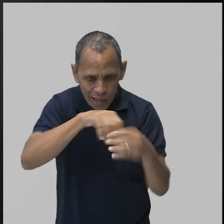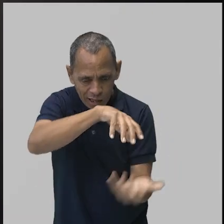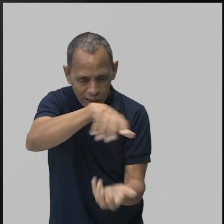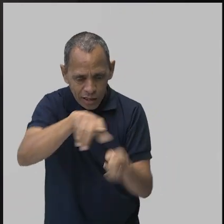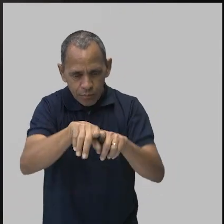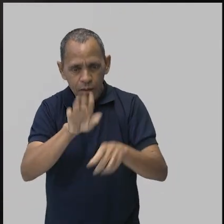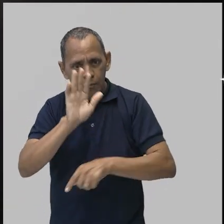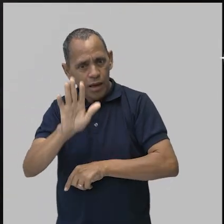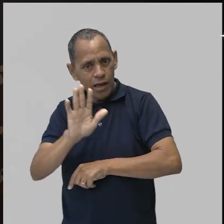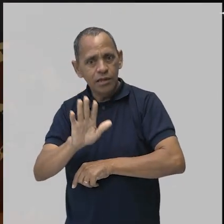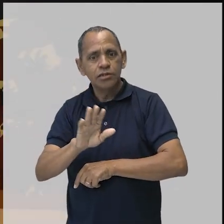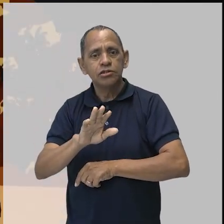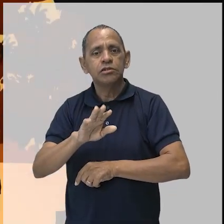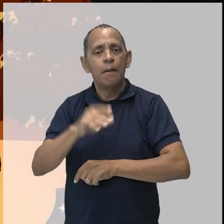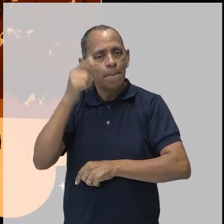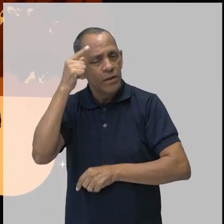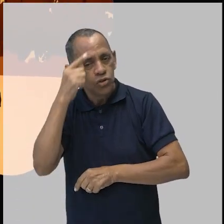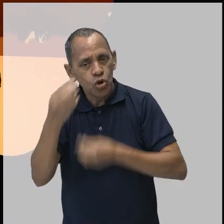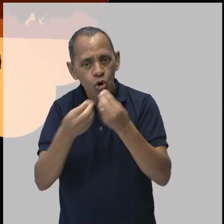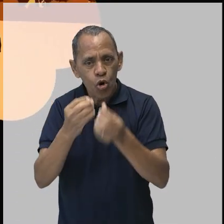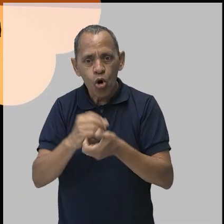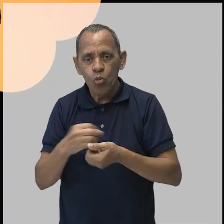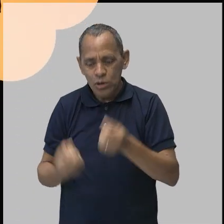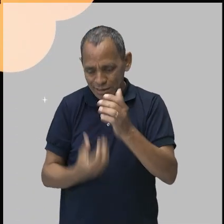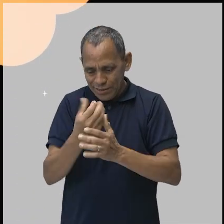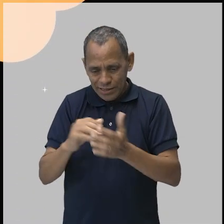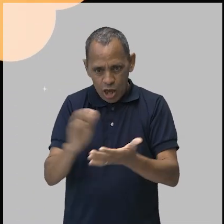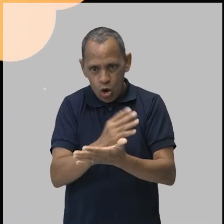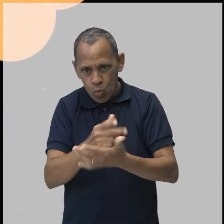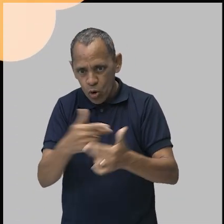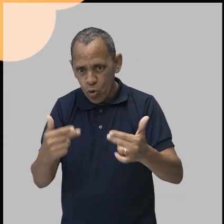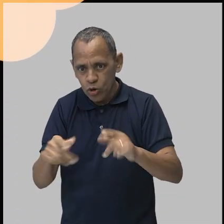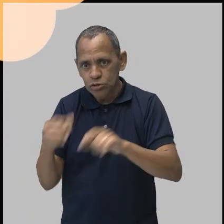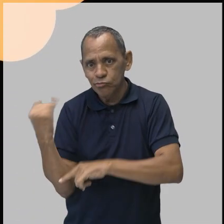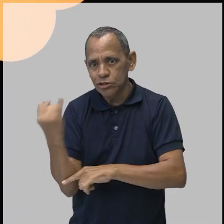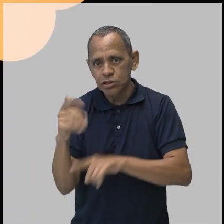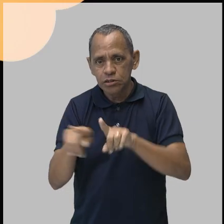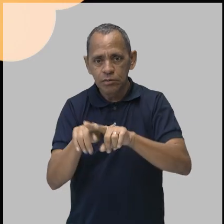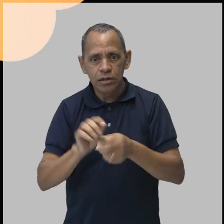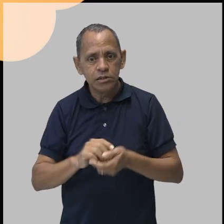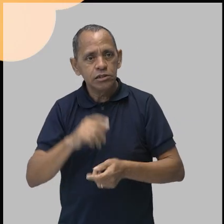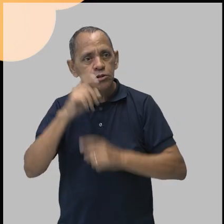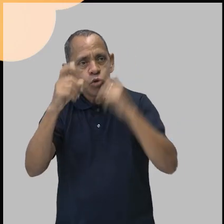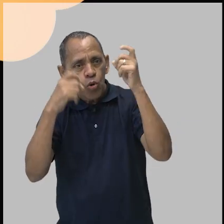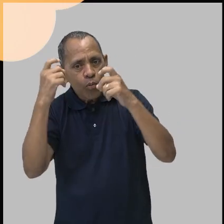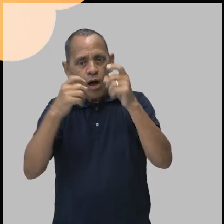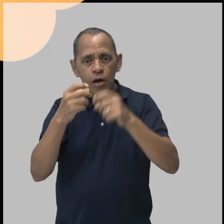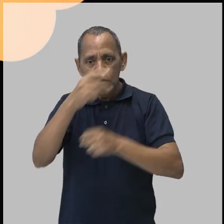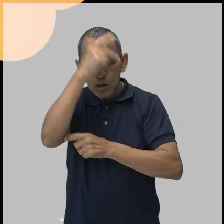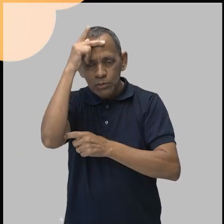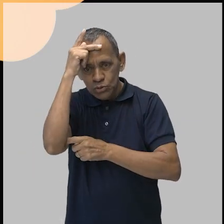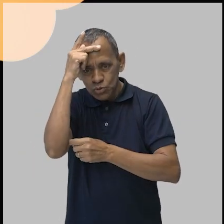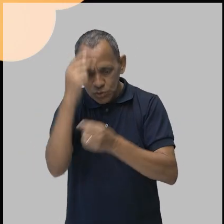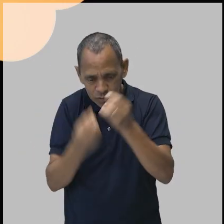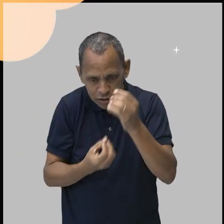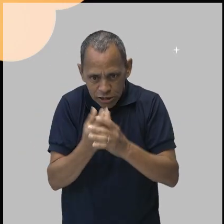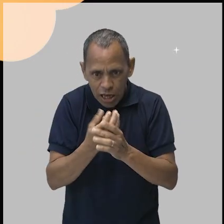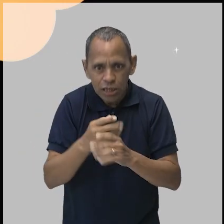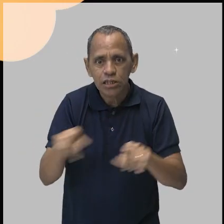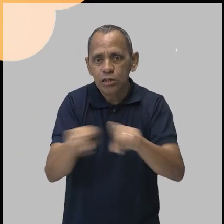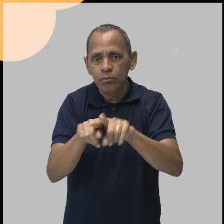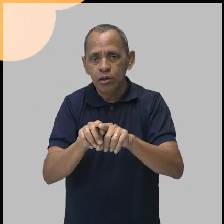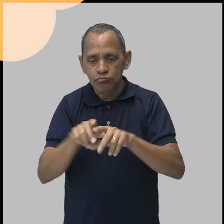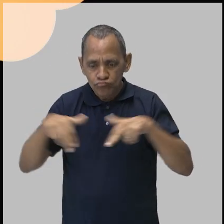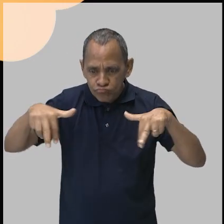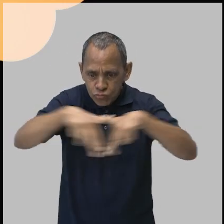de criar algo tão importante. Nhamandu se preocupava com as pessoas que surgiriam. Ele queria que